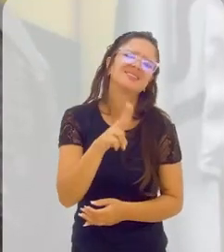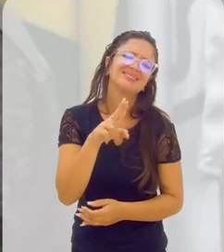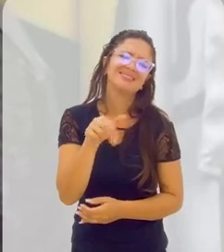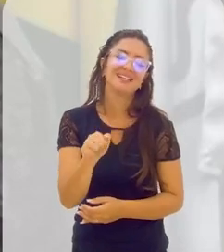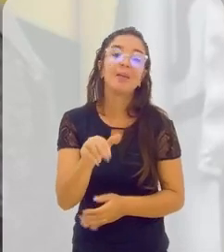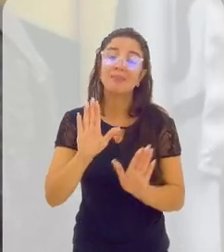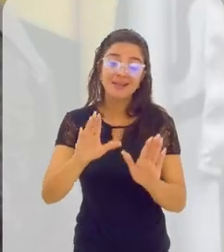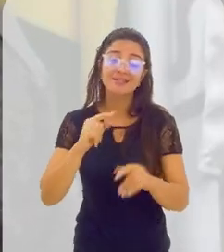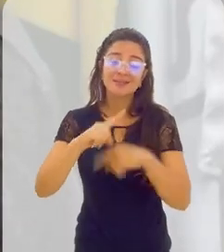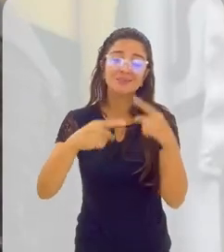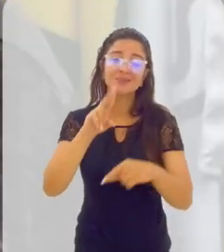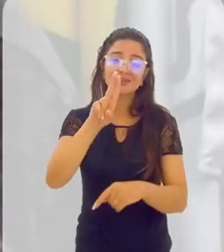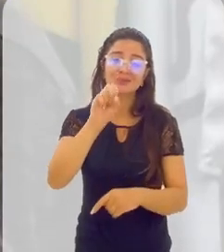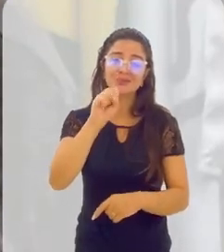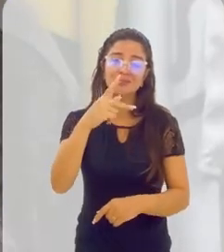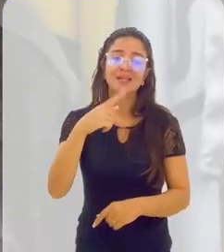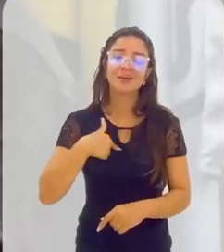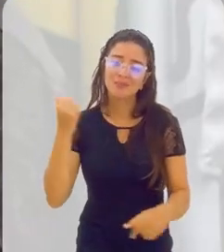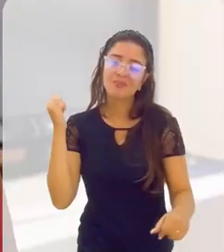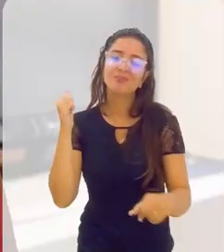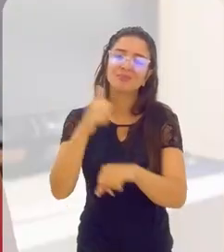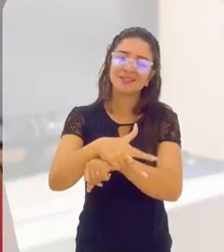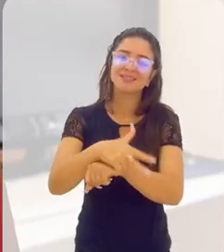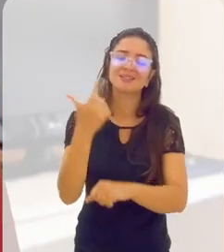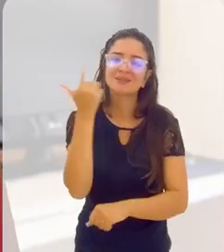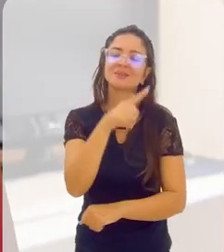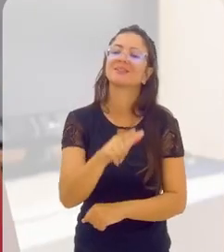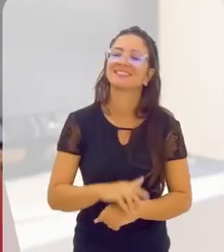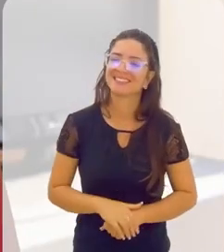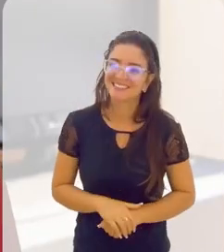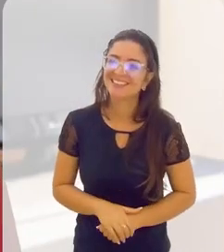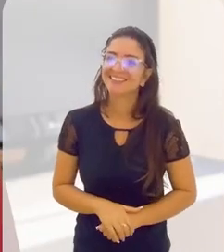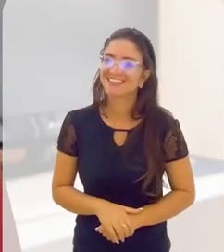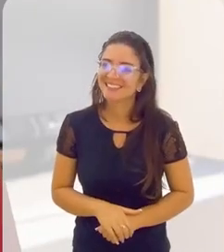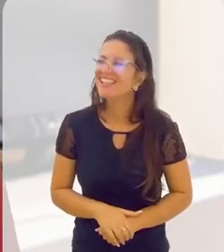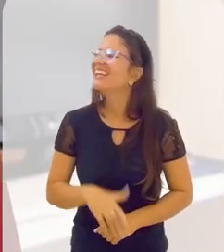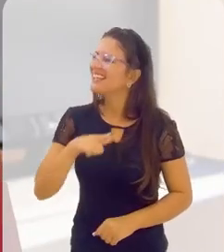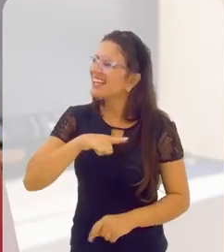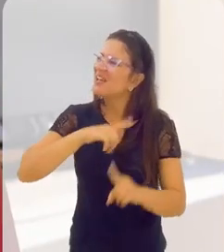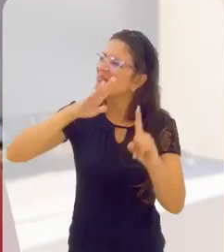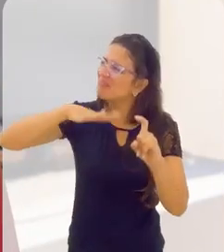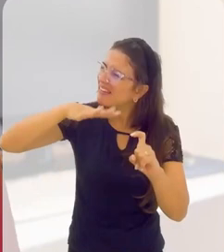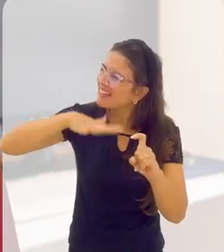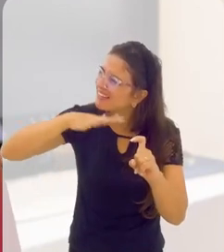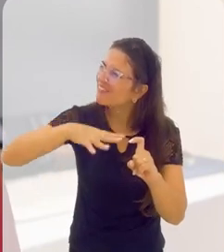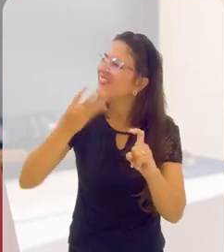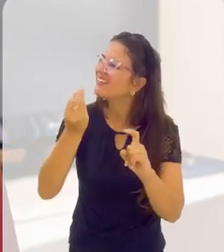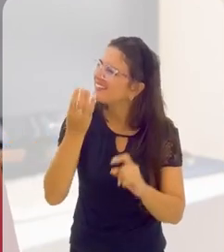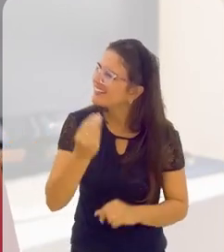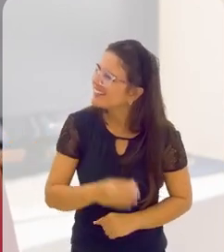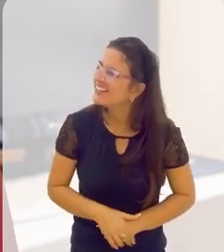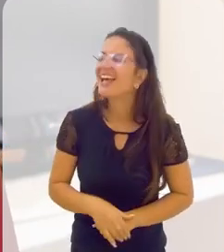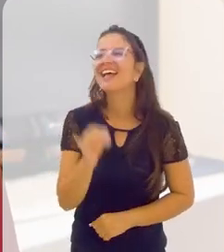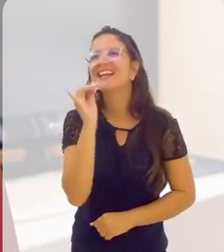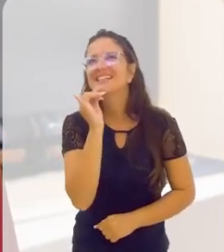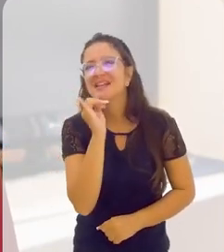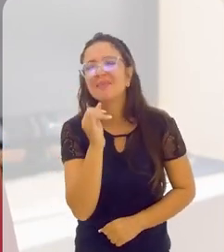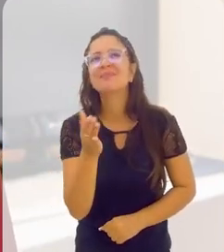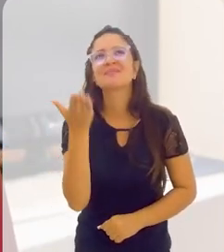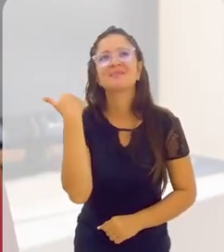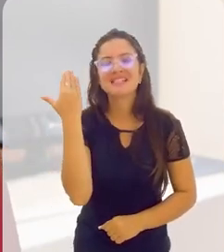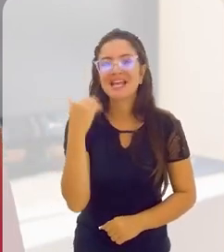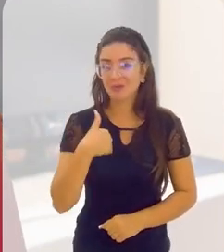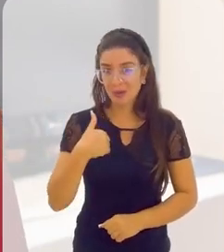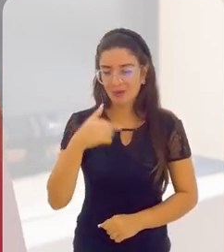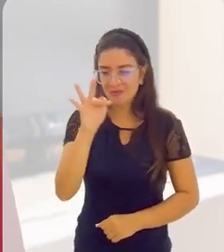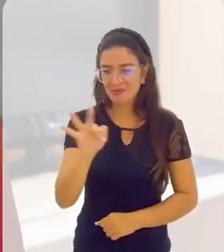e eu era excelente no universo mas são tantos mitos né tinha mito no vestibular quando